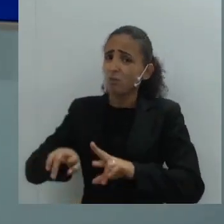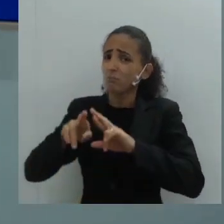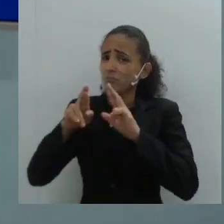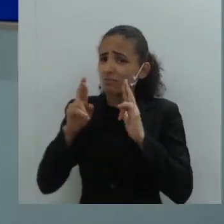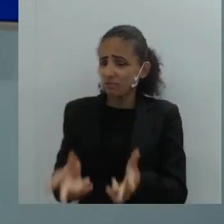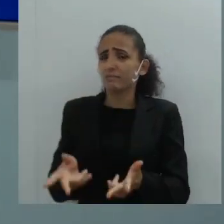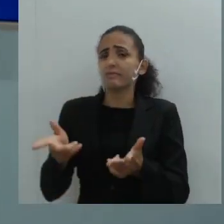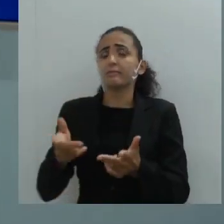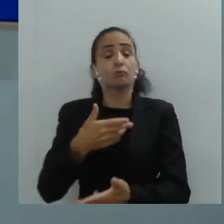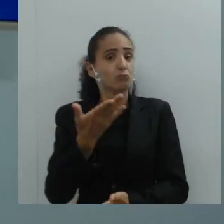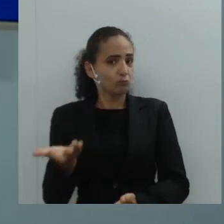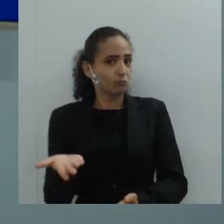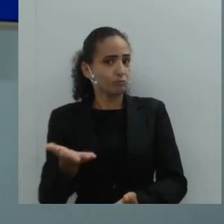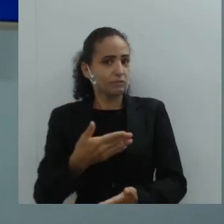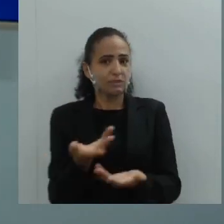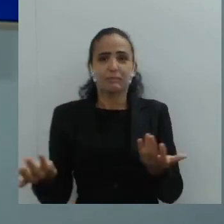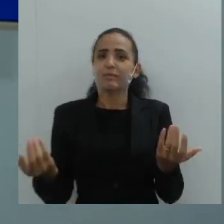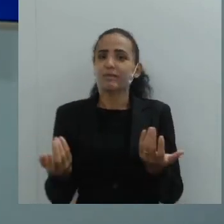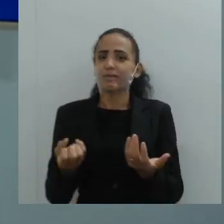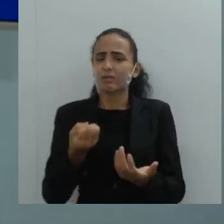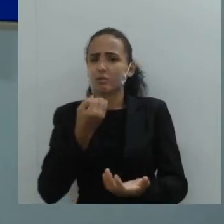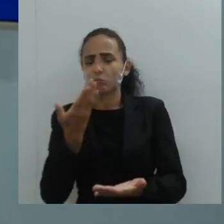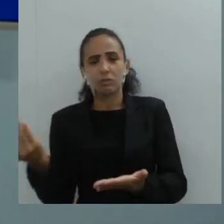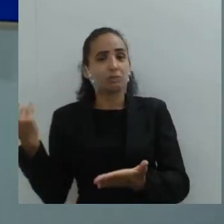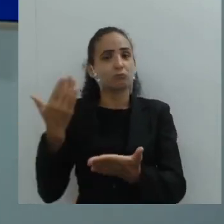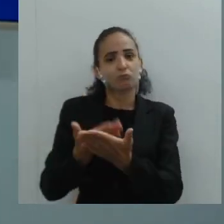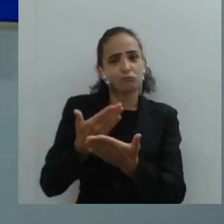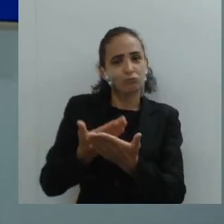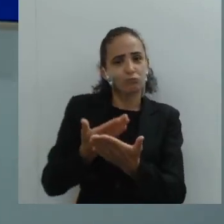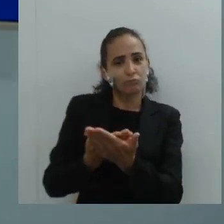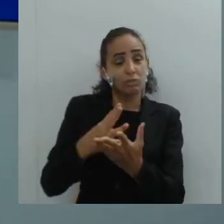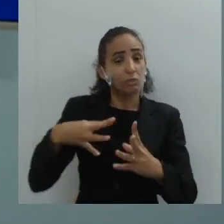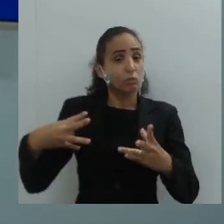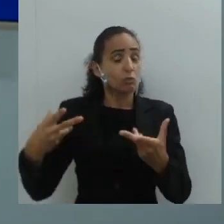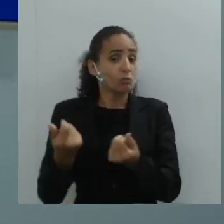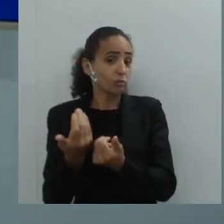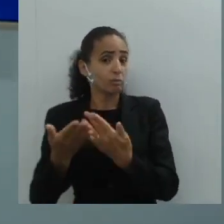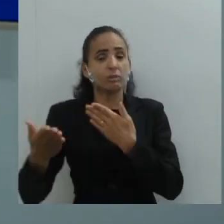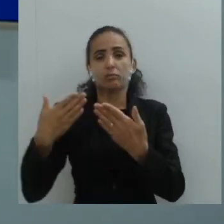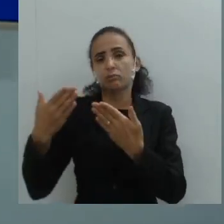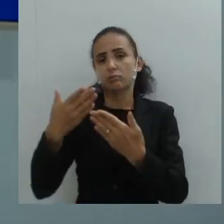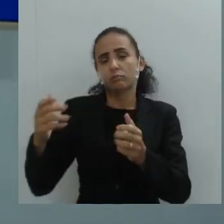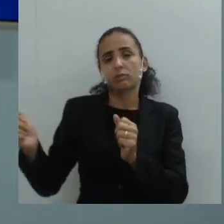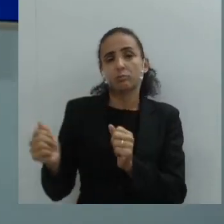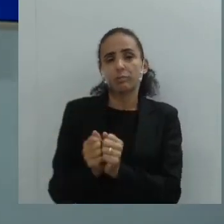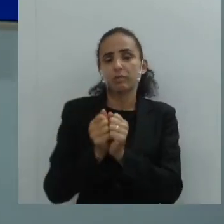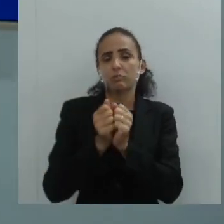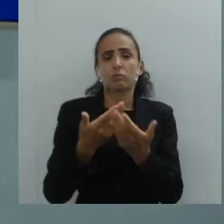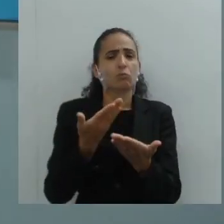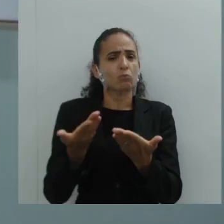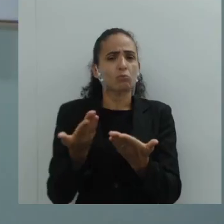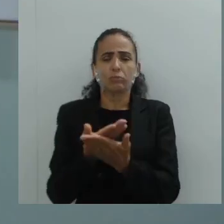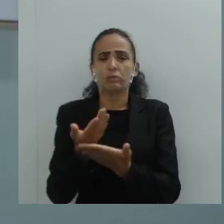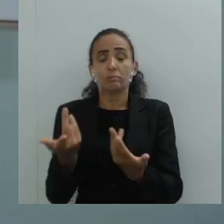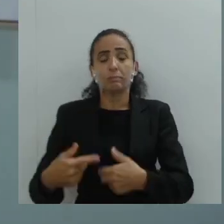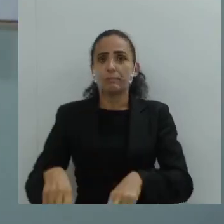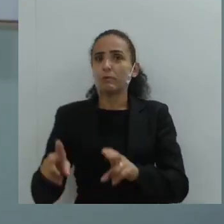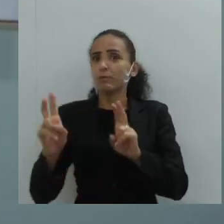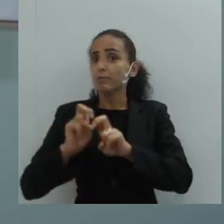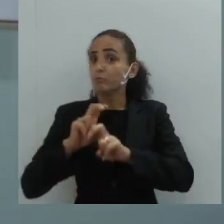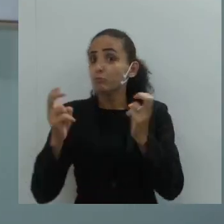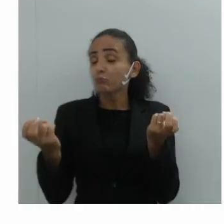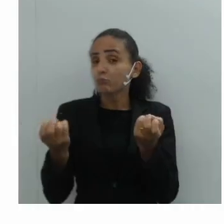ódio. Então, para brilhantar a nossa aula de hoje, o nosso bate-papo, trago para vocês um